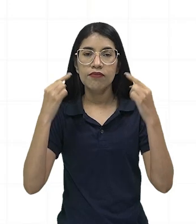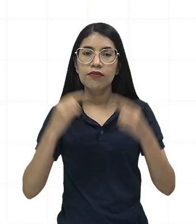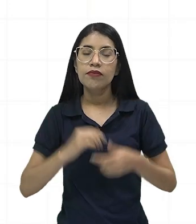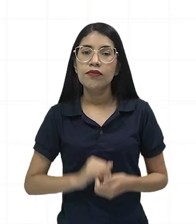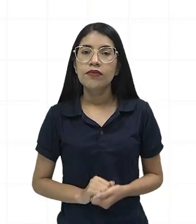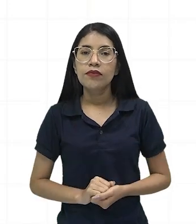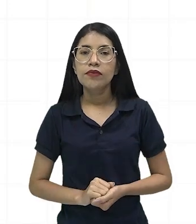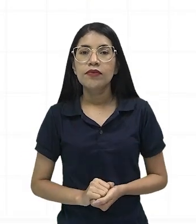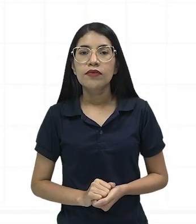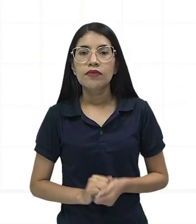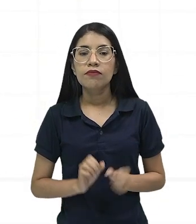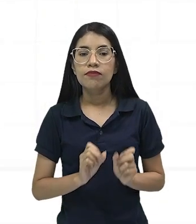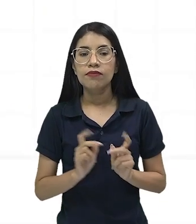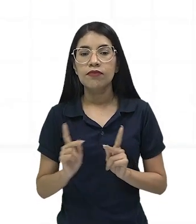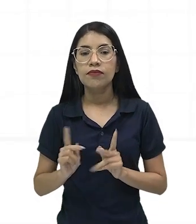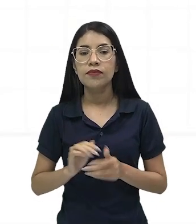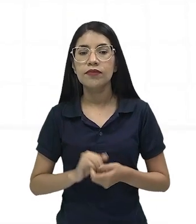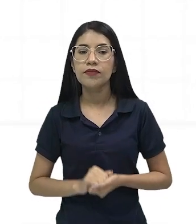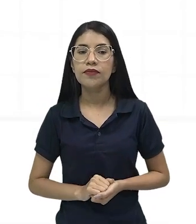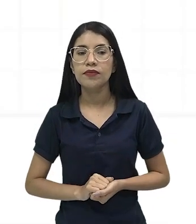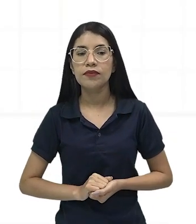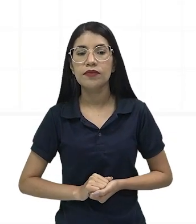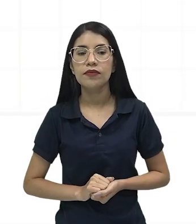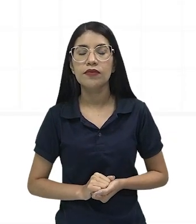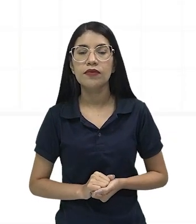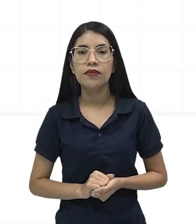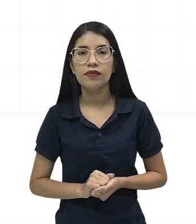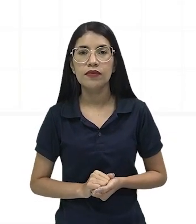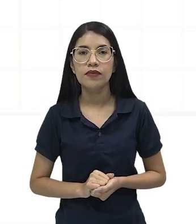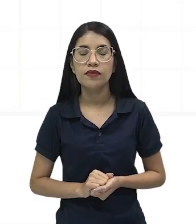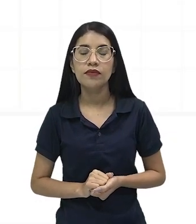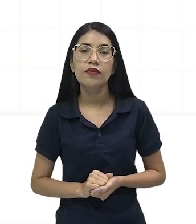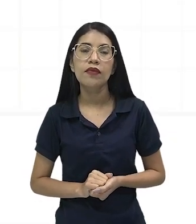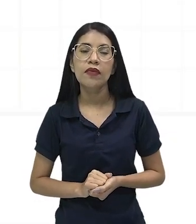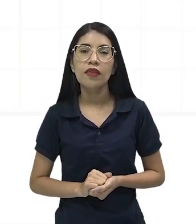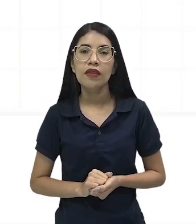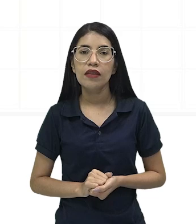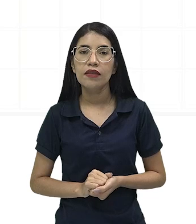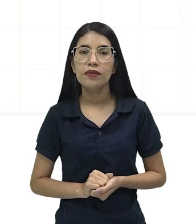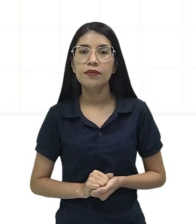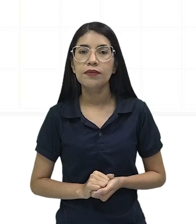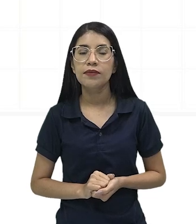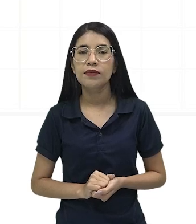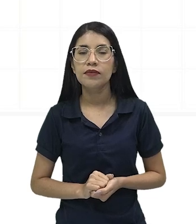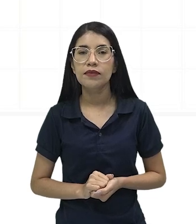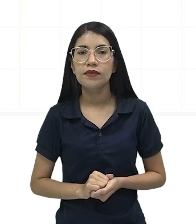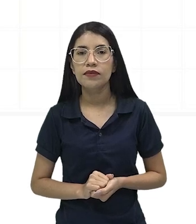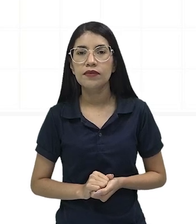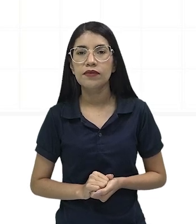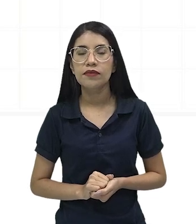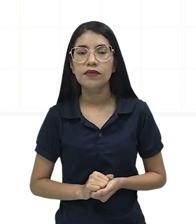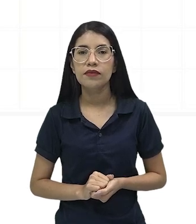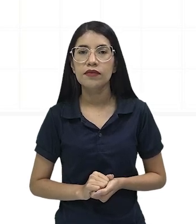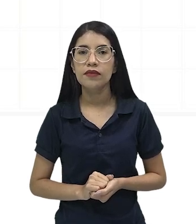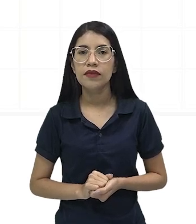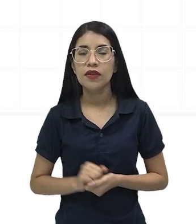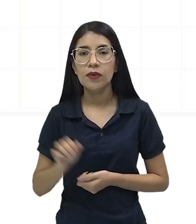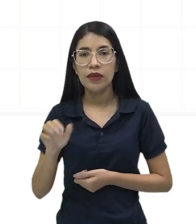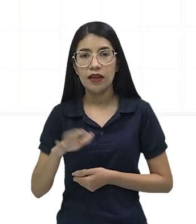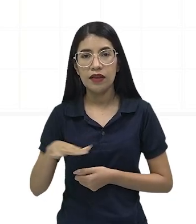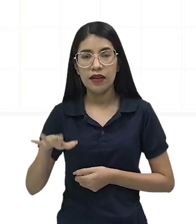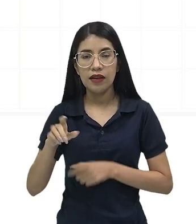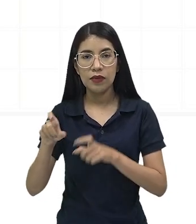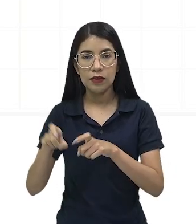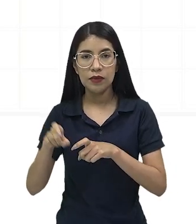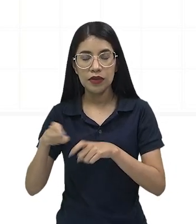ovelhas. Beleza, meu povo? Então, olha só. Muito bem. Então, vamos ver. Ele diz que no sítio de Luzia